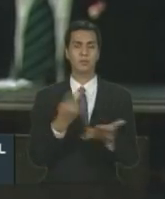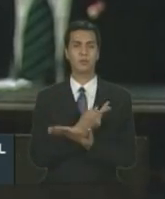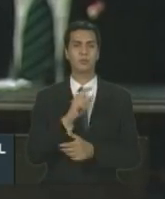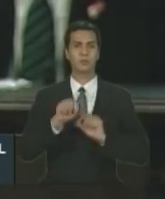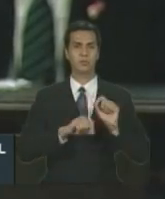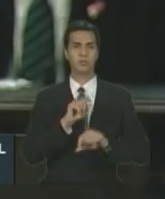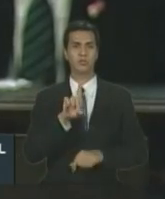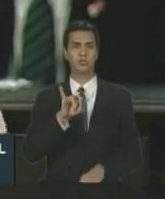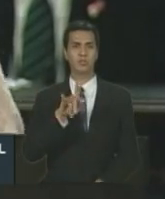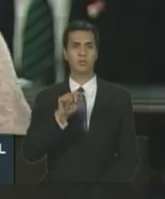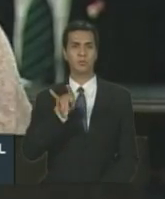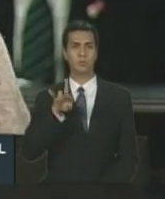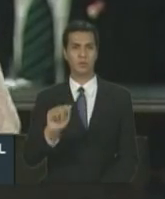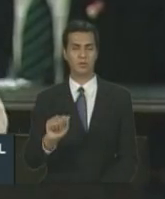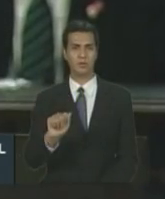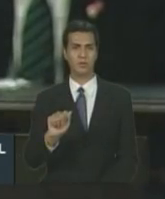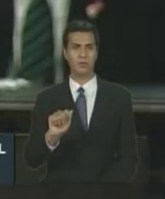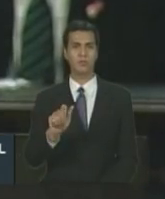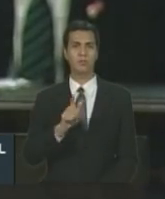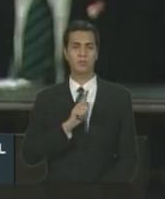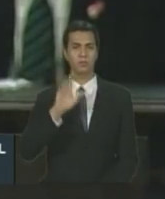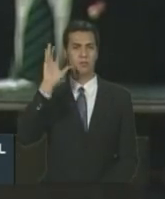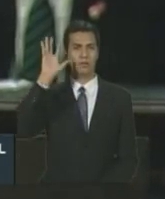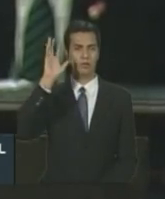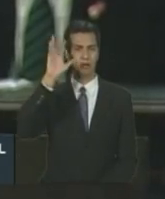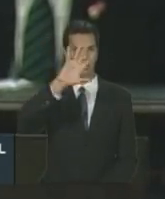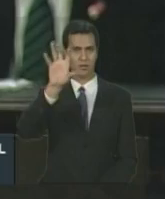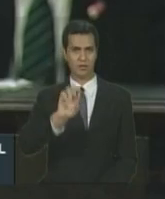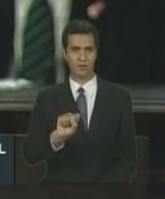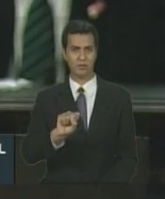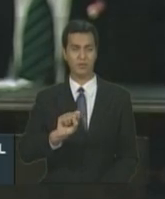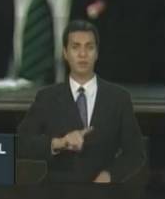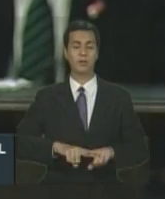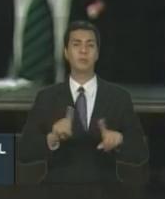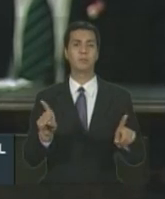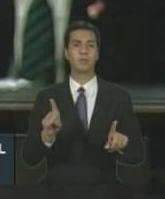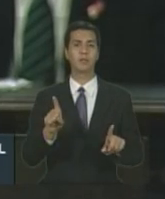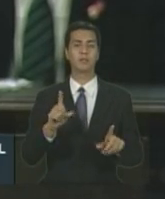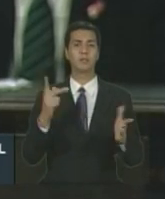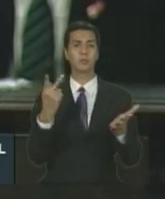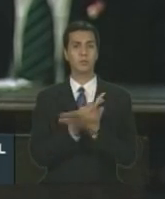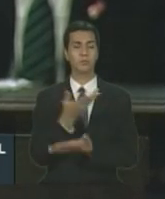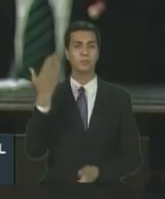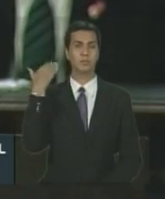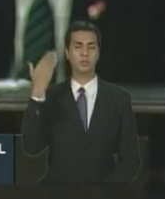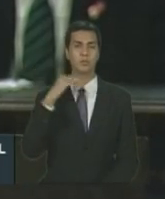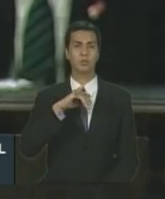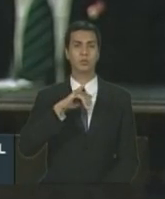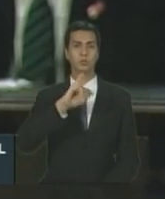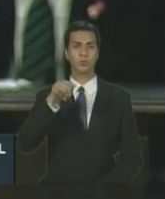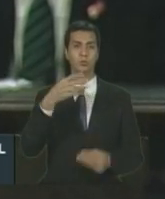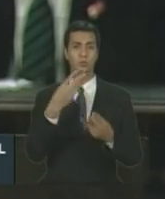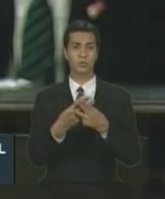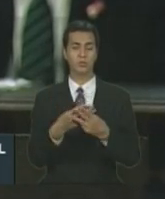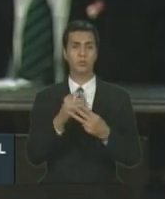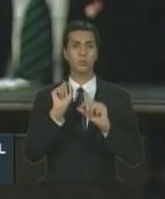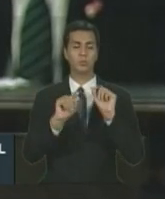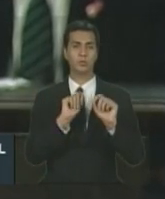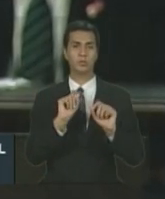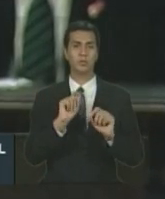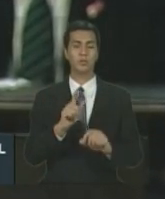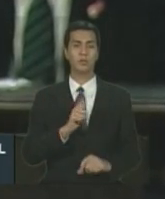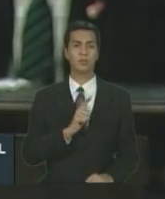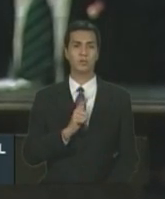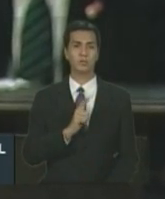diáspora africana também. Mas eu queria lembrar que, na diáspora do povo judeu, ele conseguiu manter